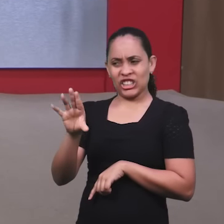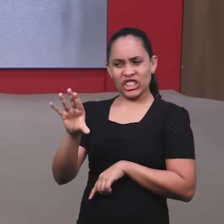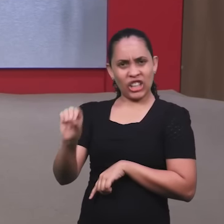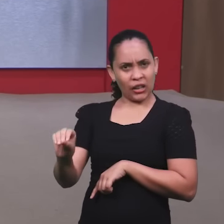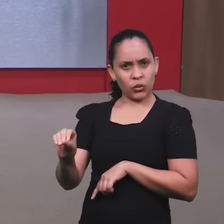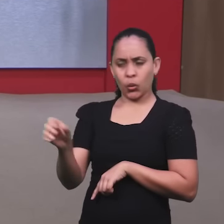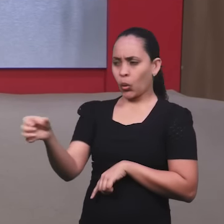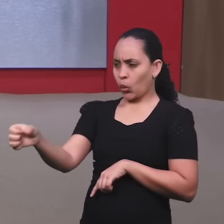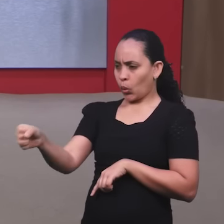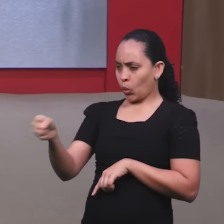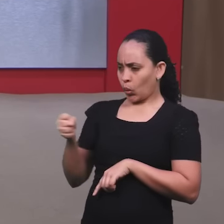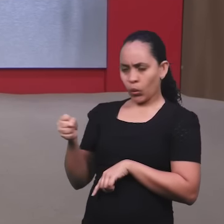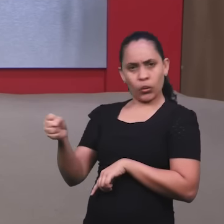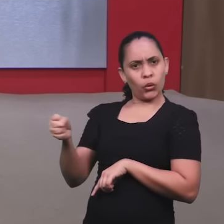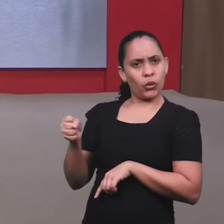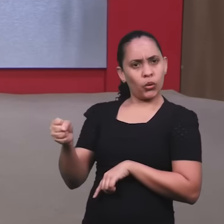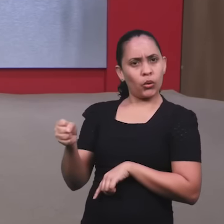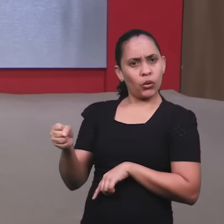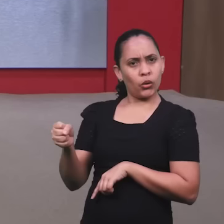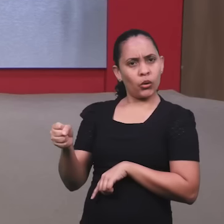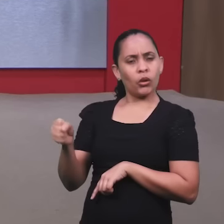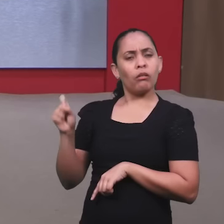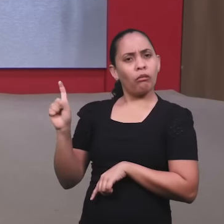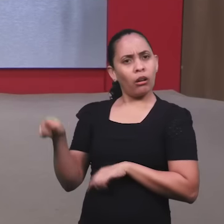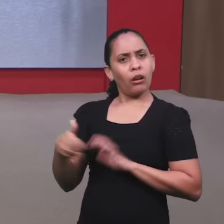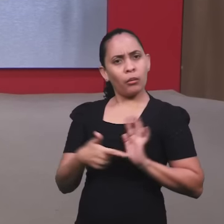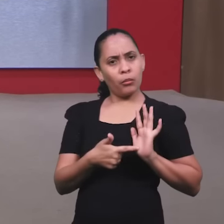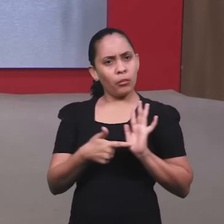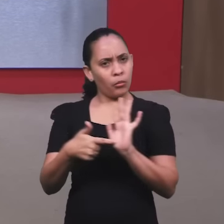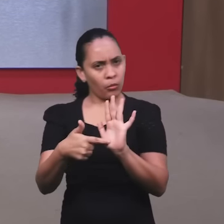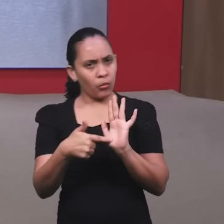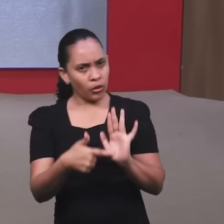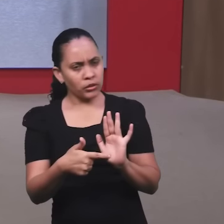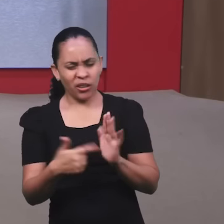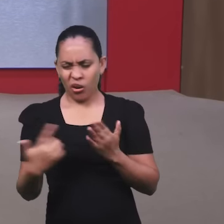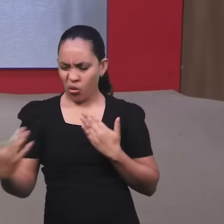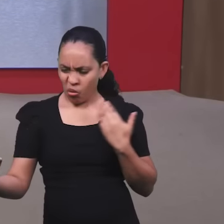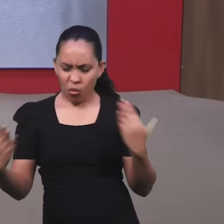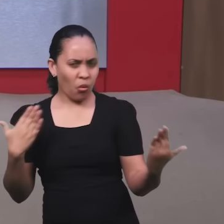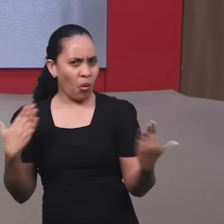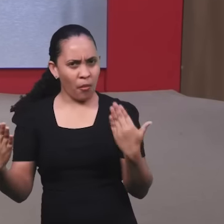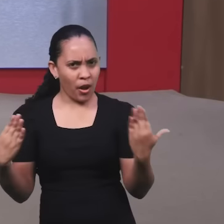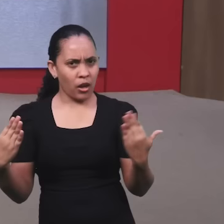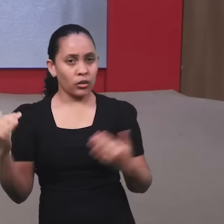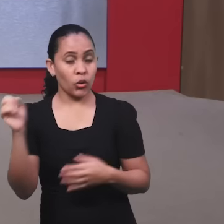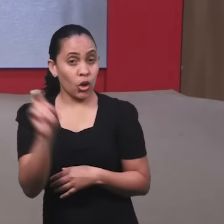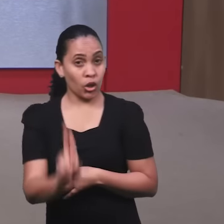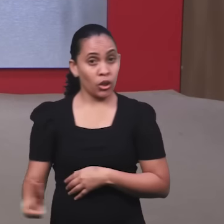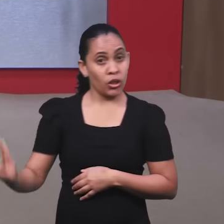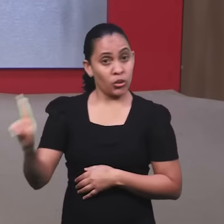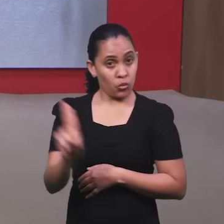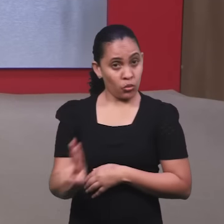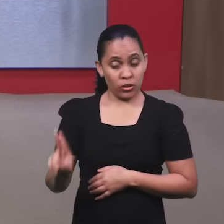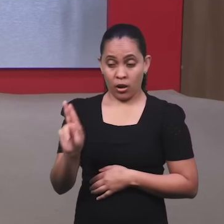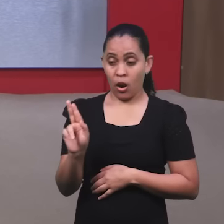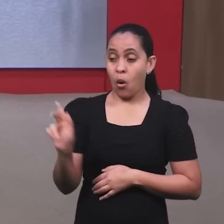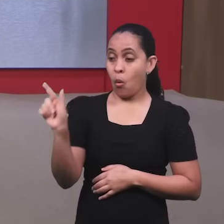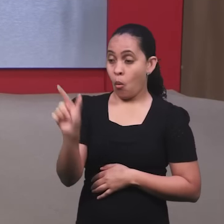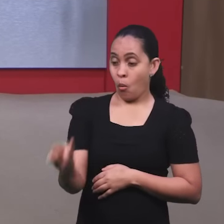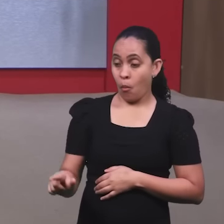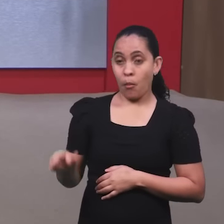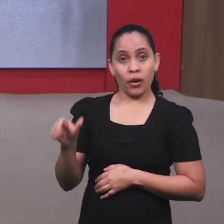de cajado, e o próprio cajado, ele usa esses instrumentos para